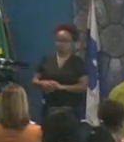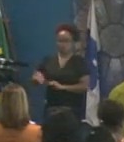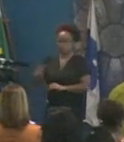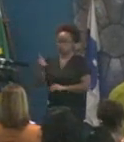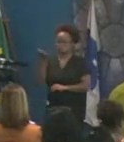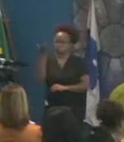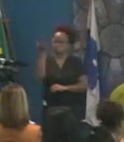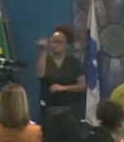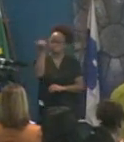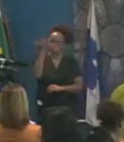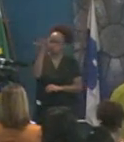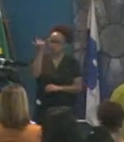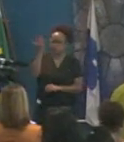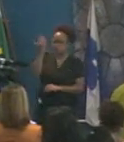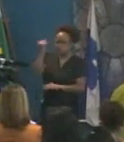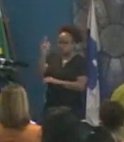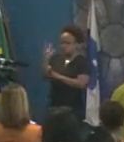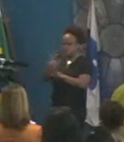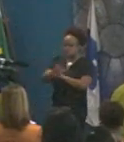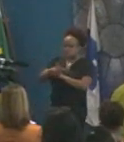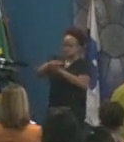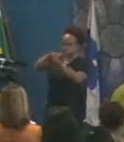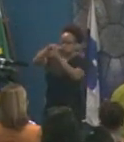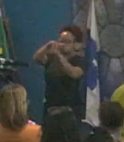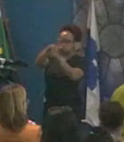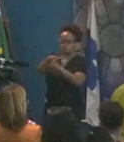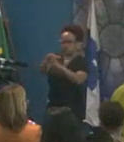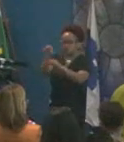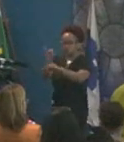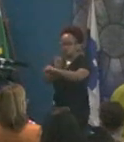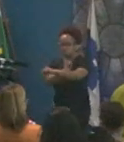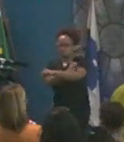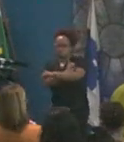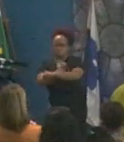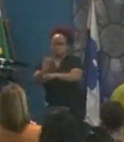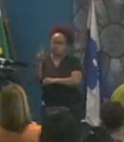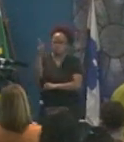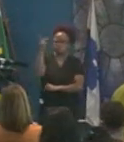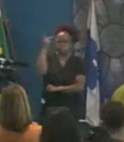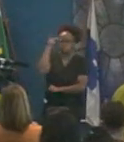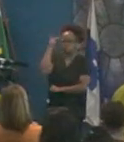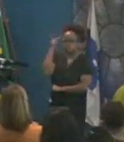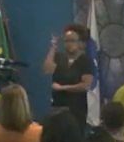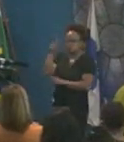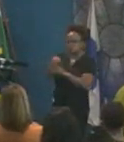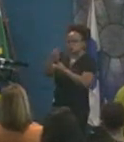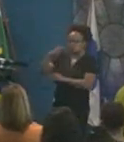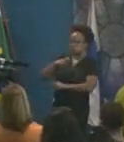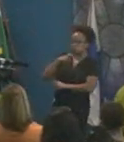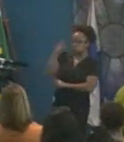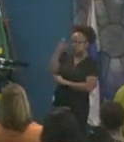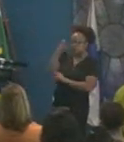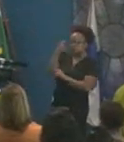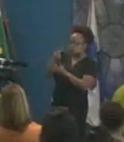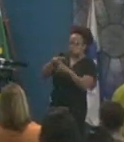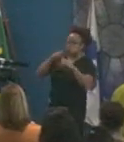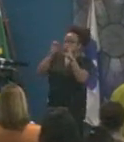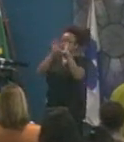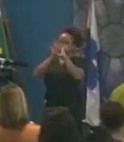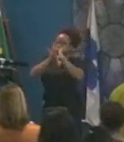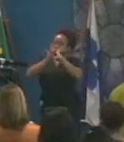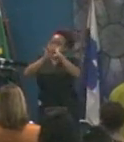Ouviram do Ipiranga as margens plácidas de um povo heróico,